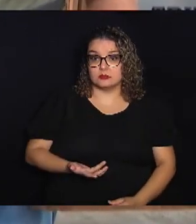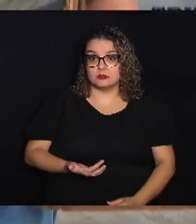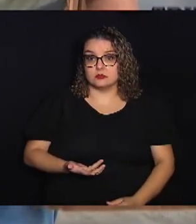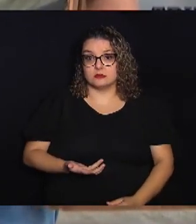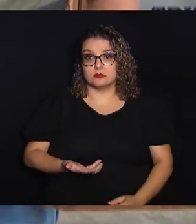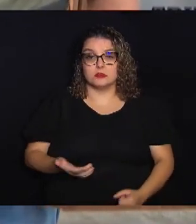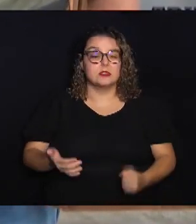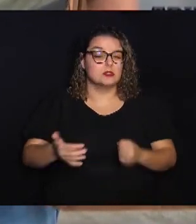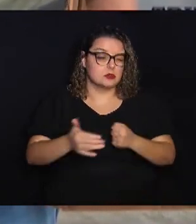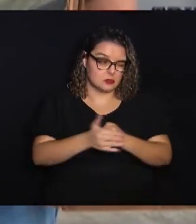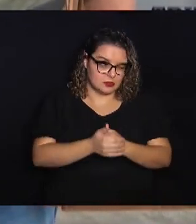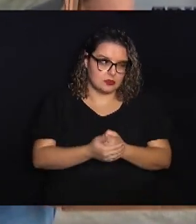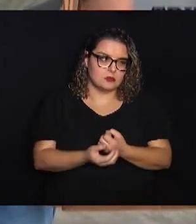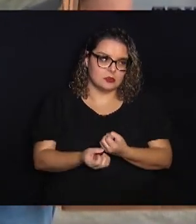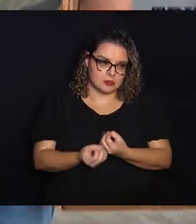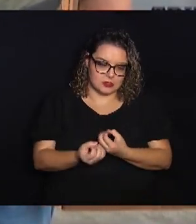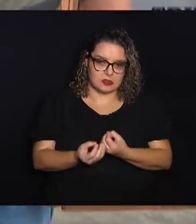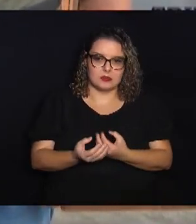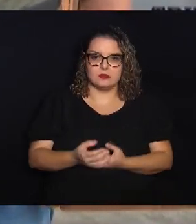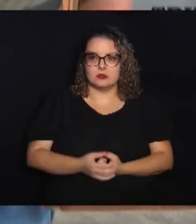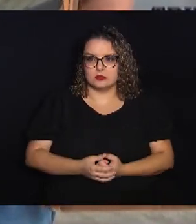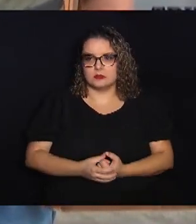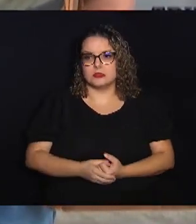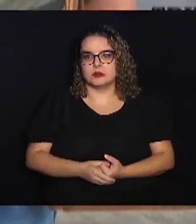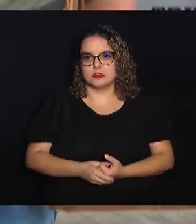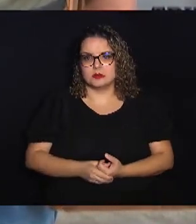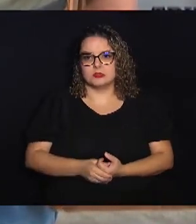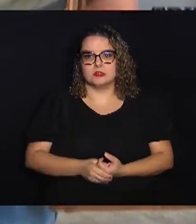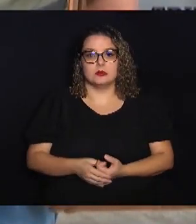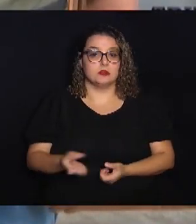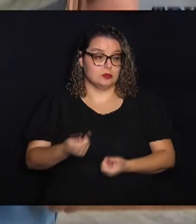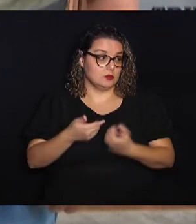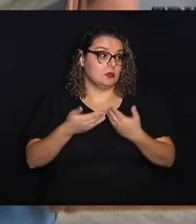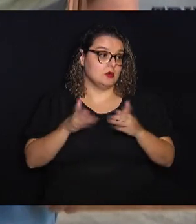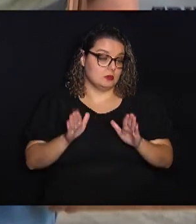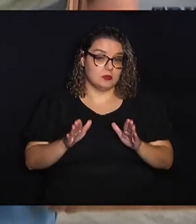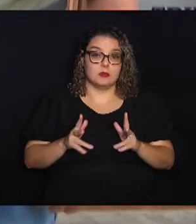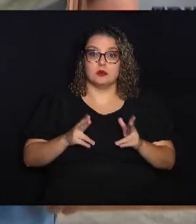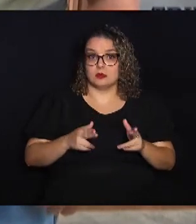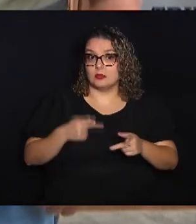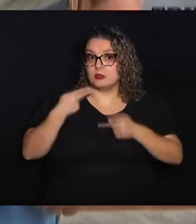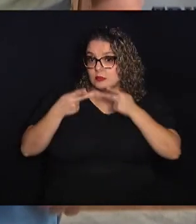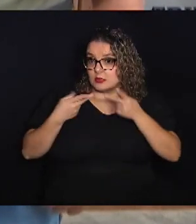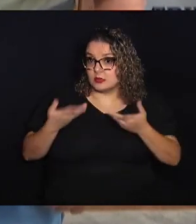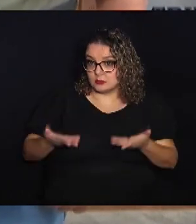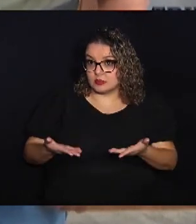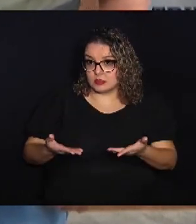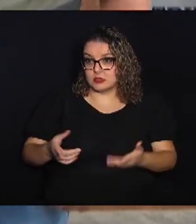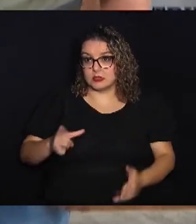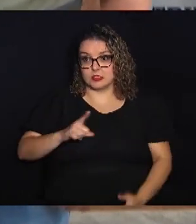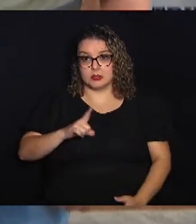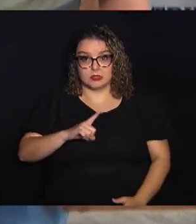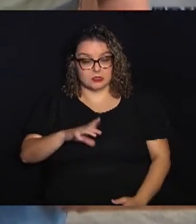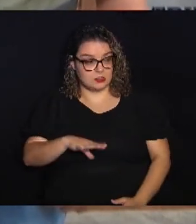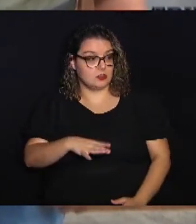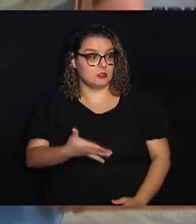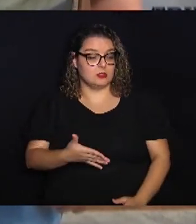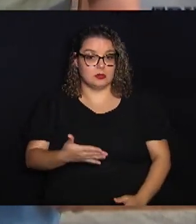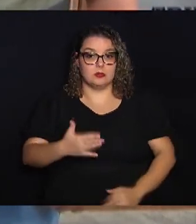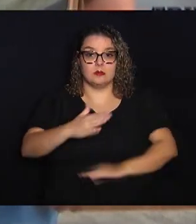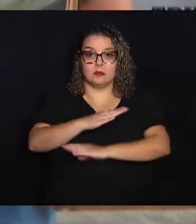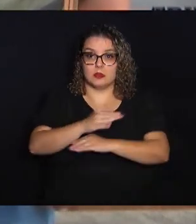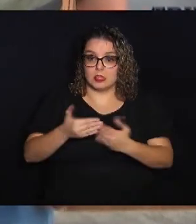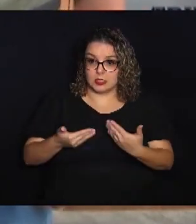obstruir a informação do que abrir, né, fazer o que nós estamos fazendo aqui, ter a coragem de abrir uma Câmara